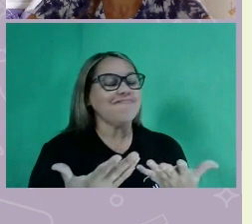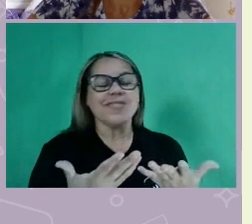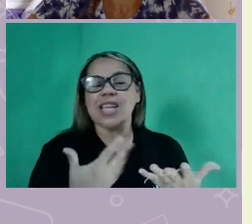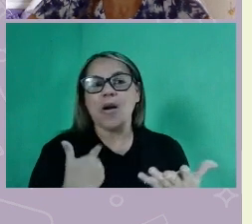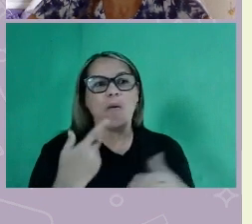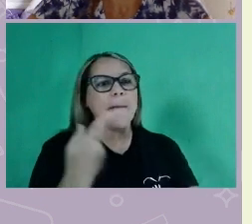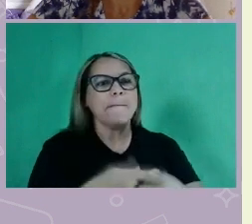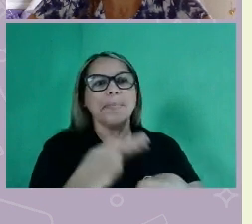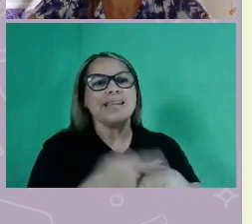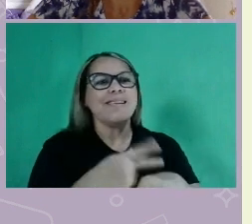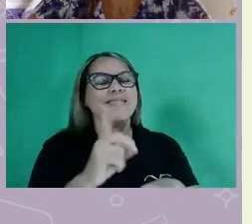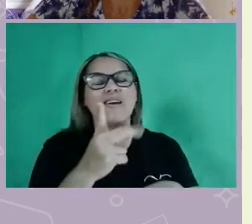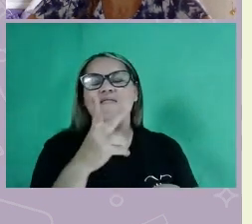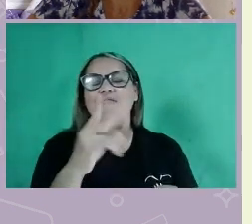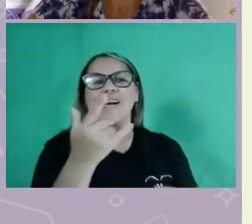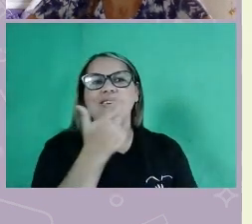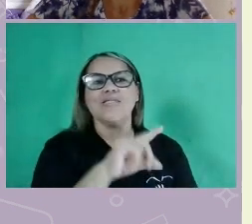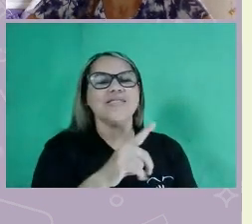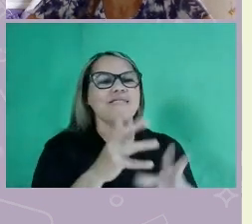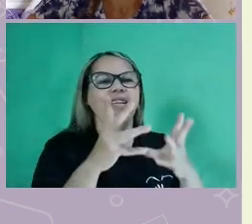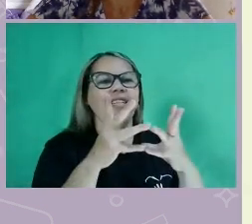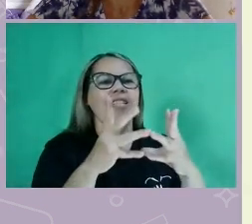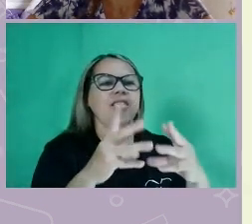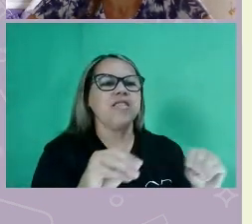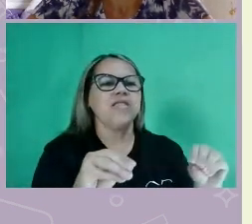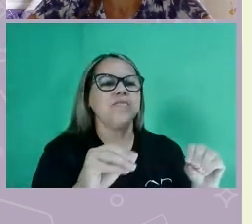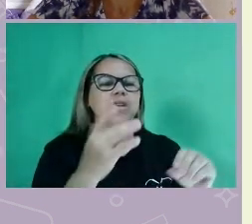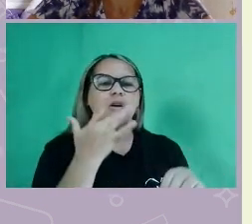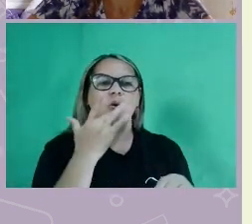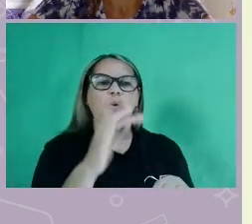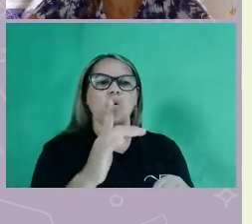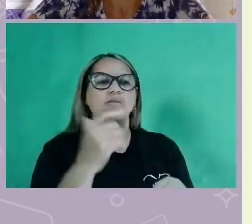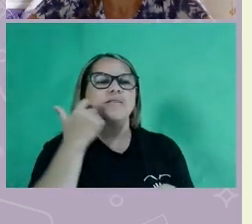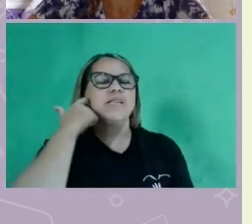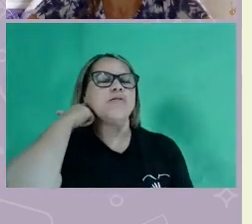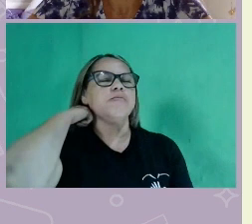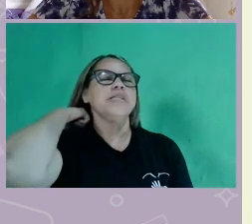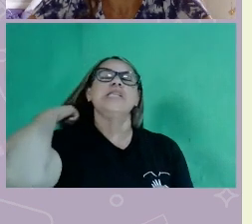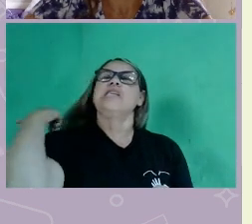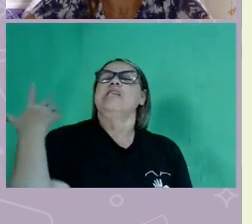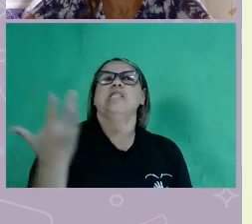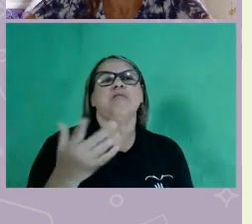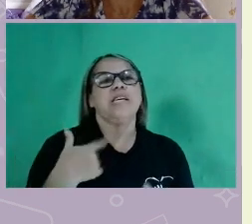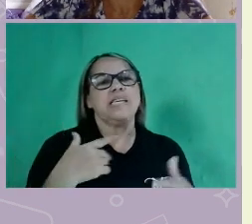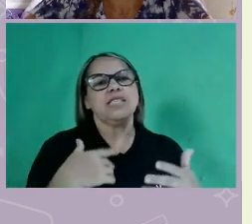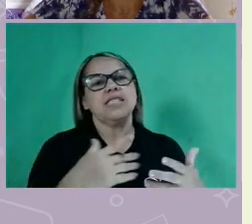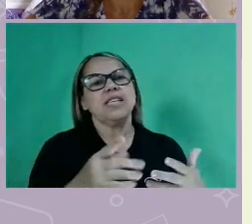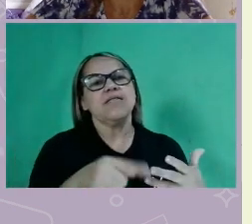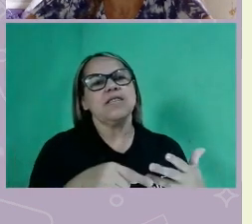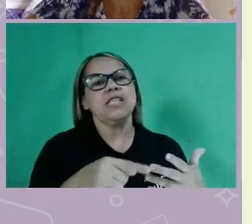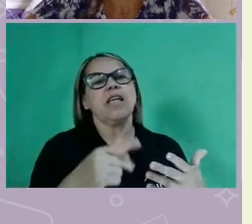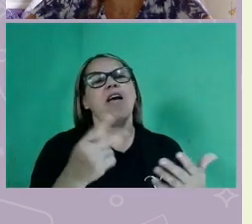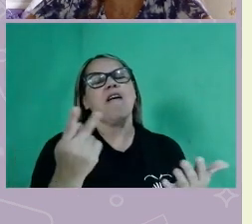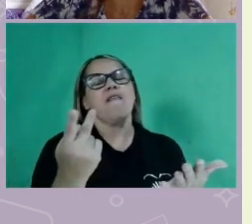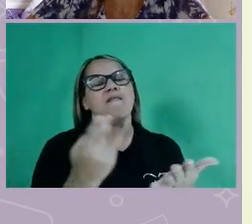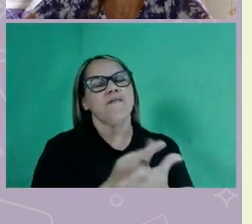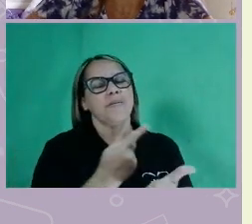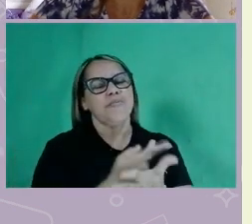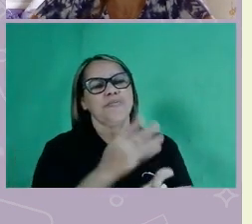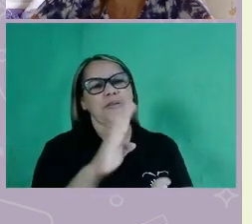prata vai conseguir oxidar o ouro tá certo então essa afirmativa é uma afirmativa falsa